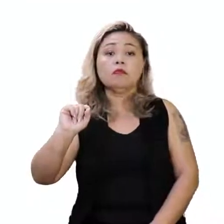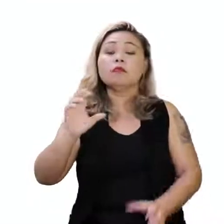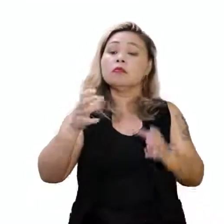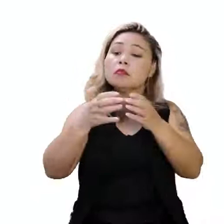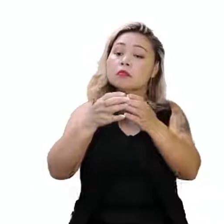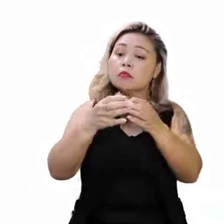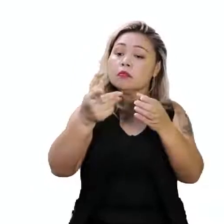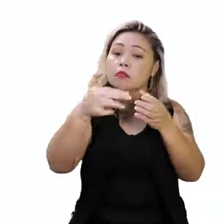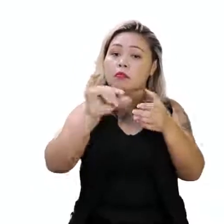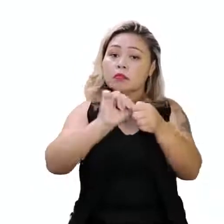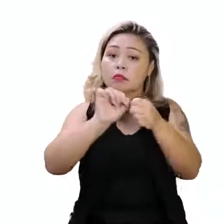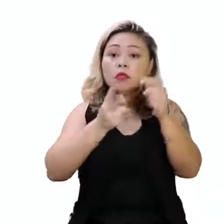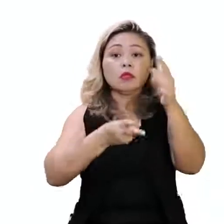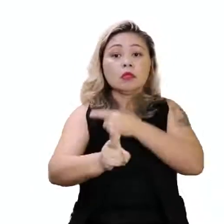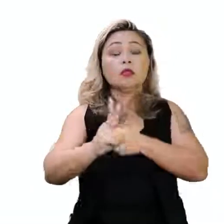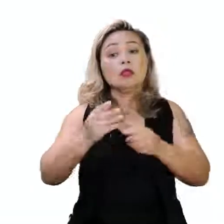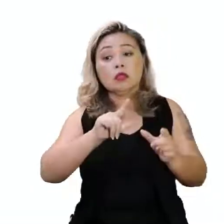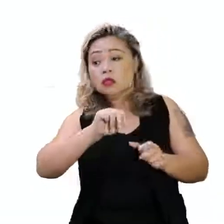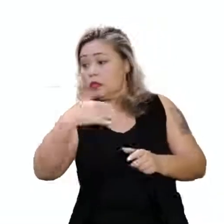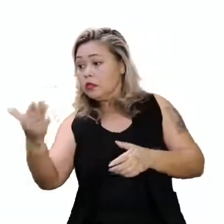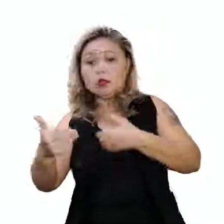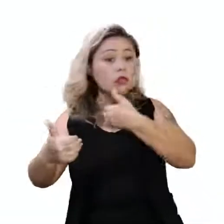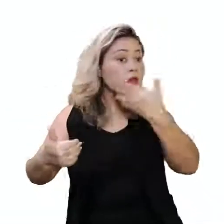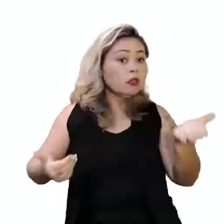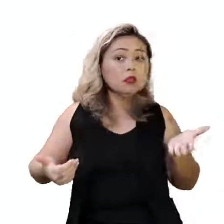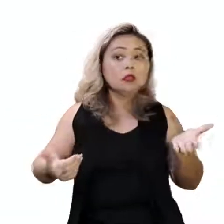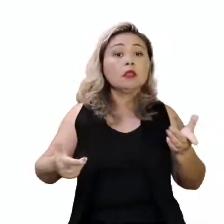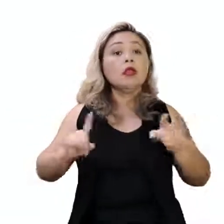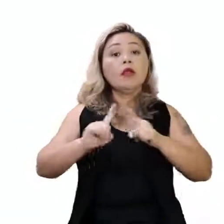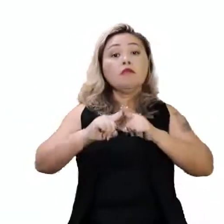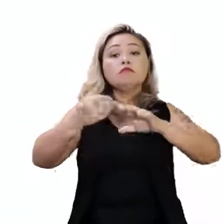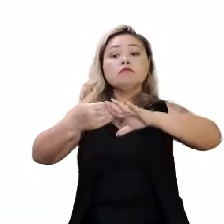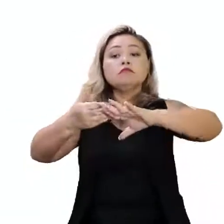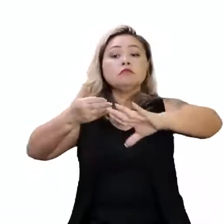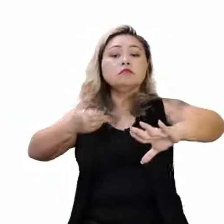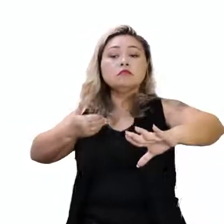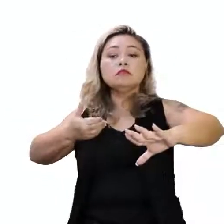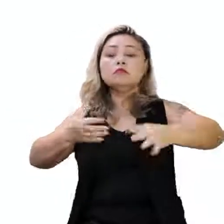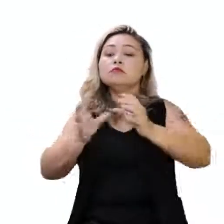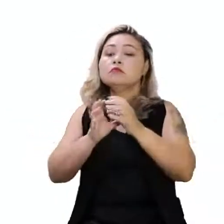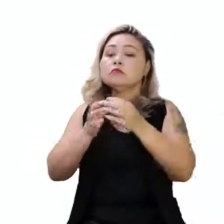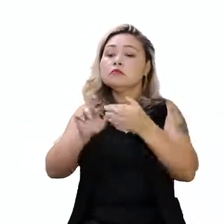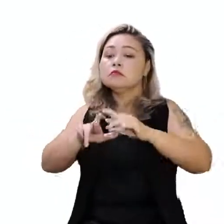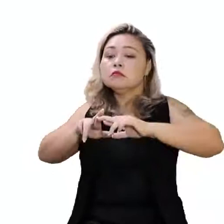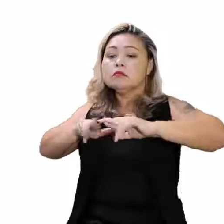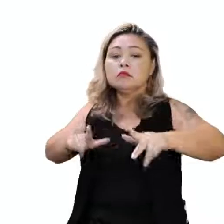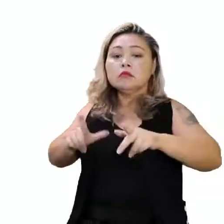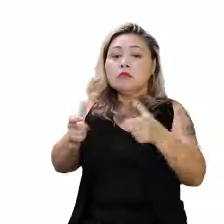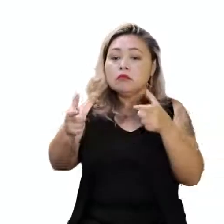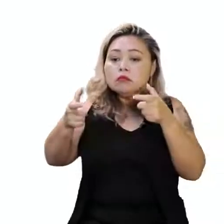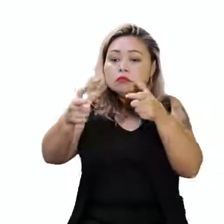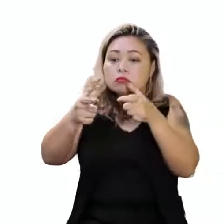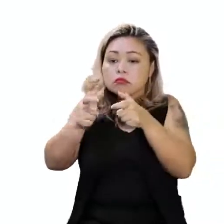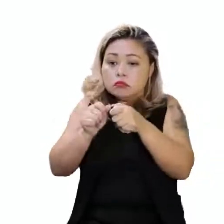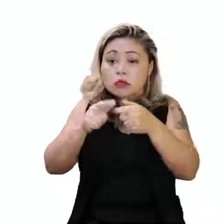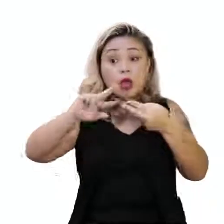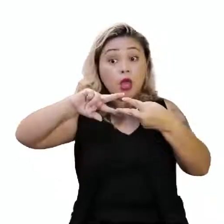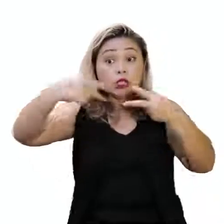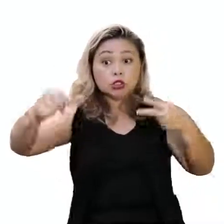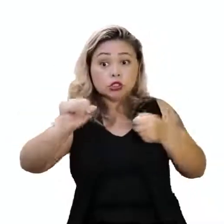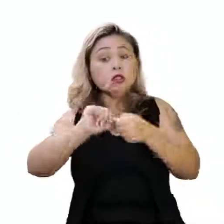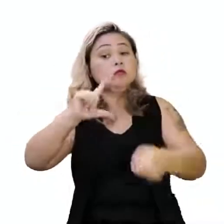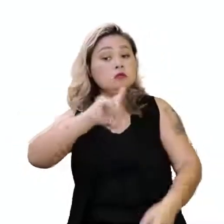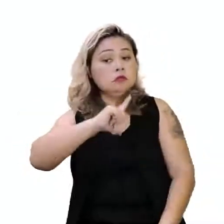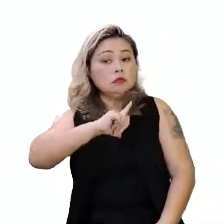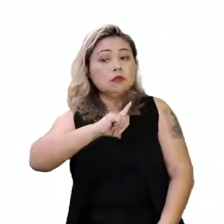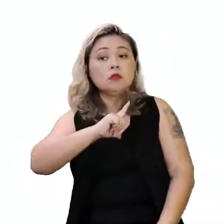Os membros de uma espécie continuam a viver lado a lado, mas separados em espécies diferentes. A redução do fluxo genético